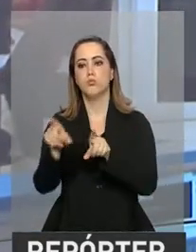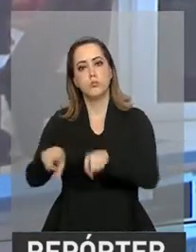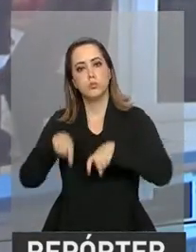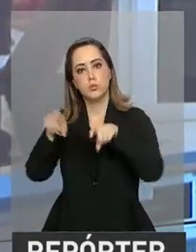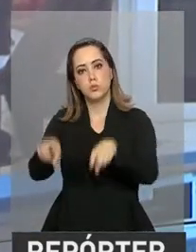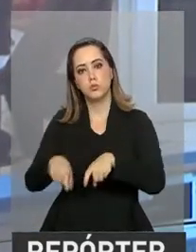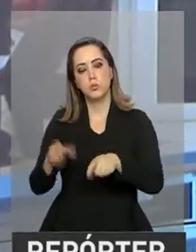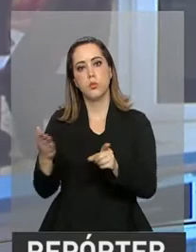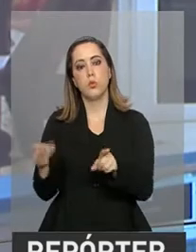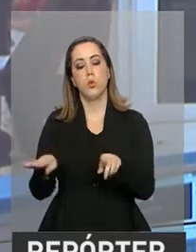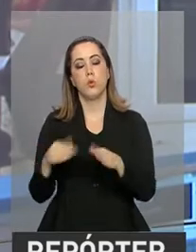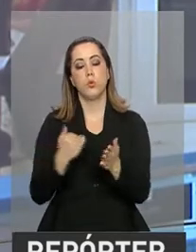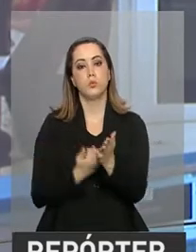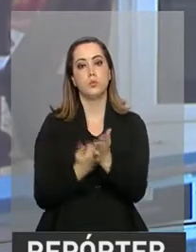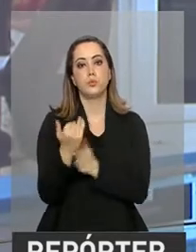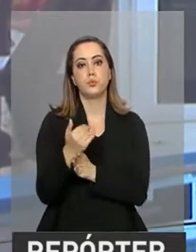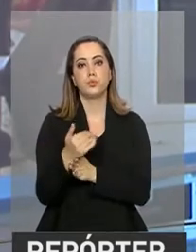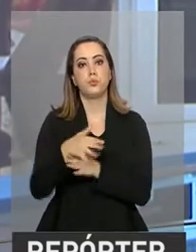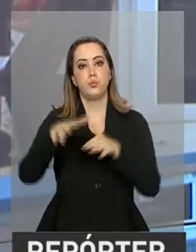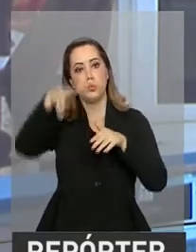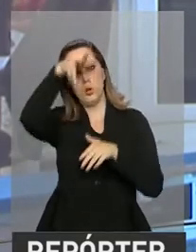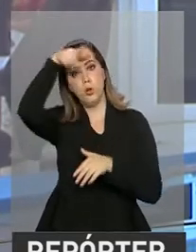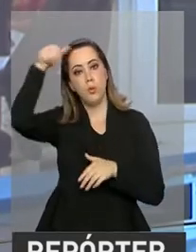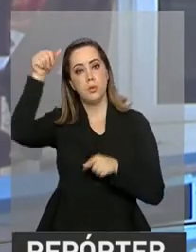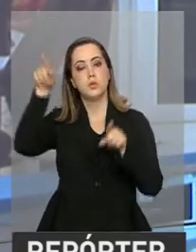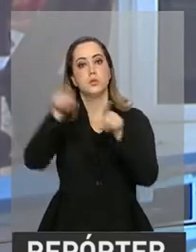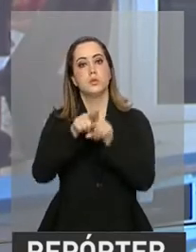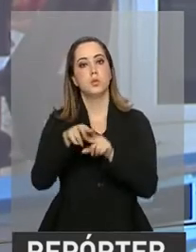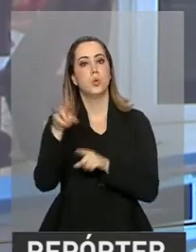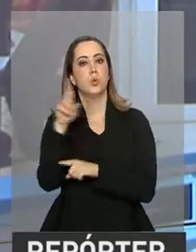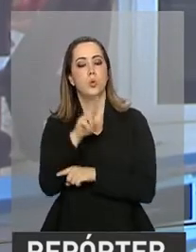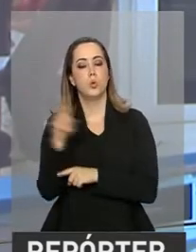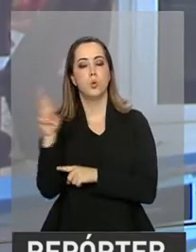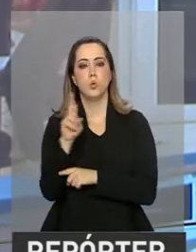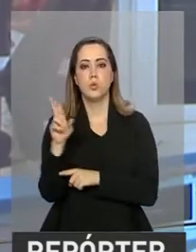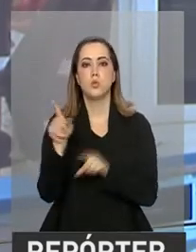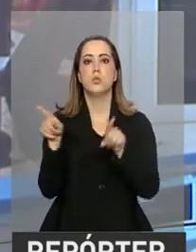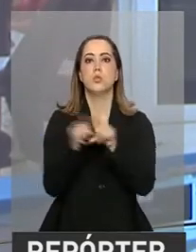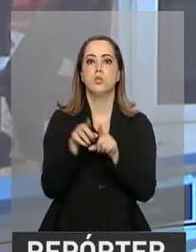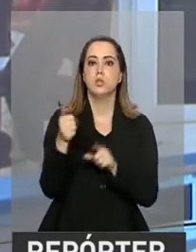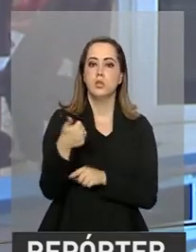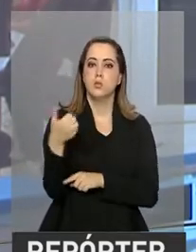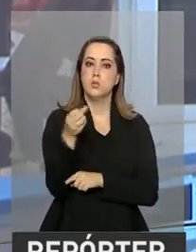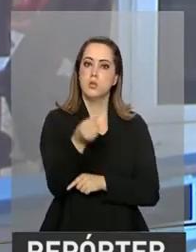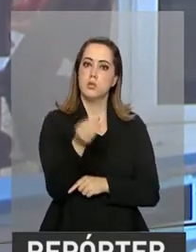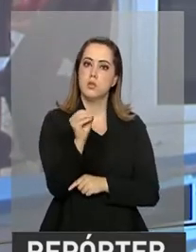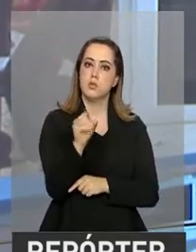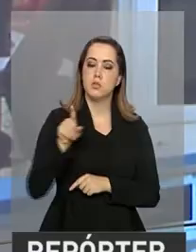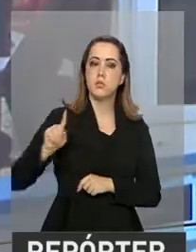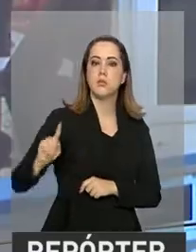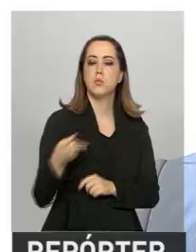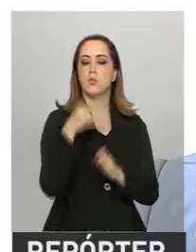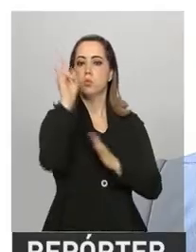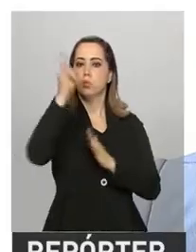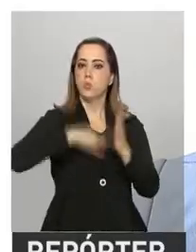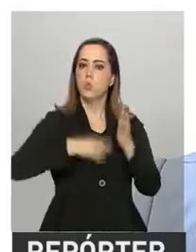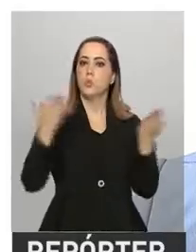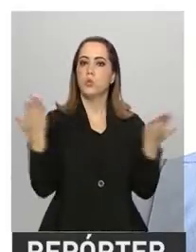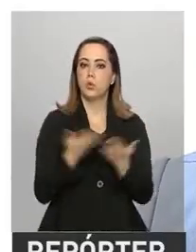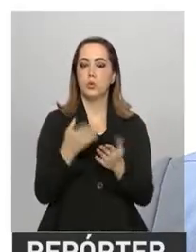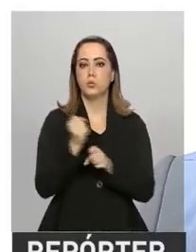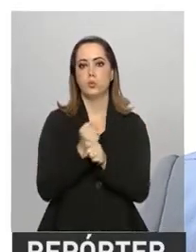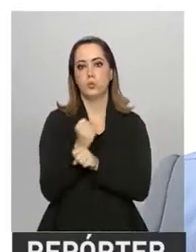por áreas de mato grosso e roraima a estimativa é que sejam emitidos 160 mil títulos ainda neste ano